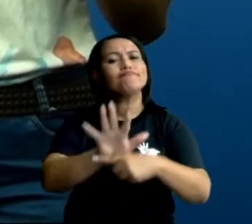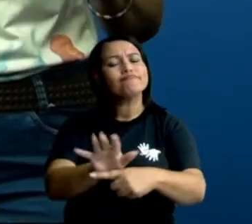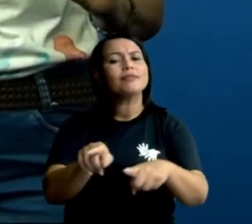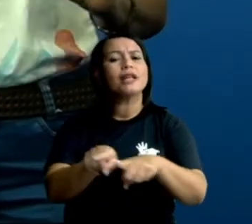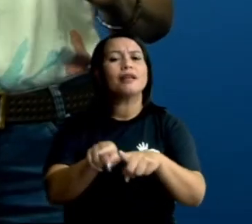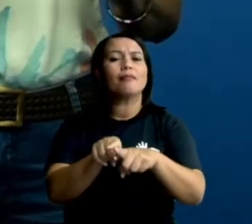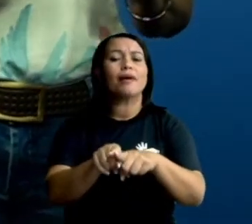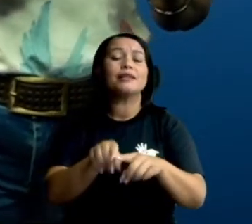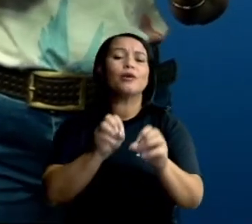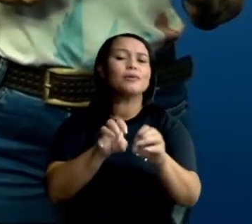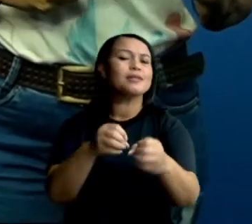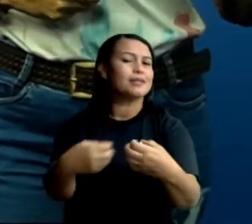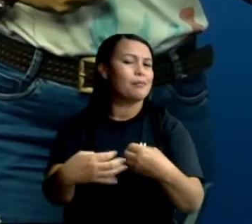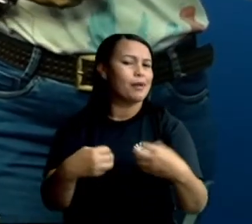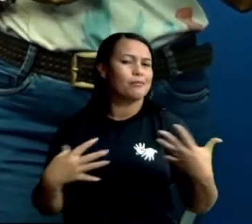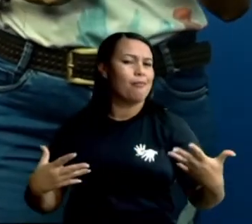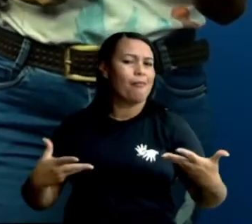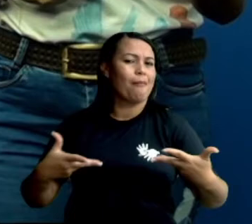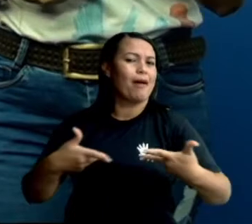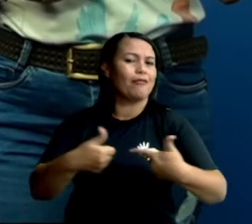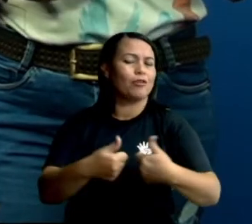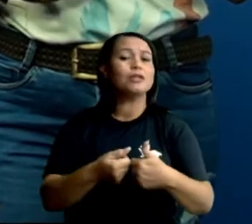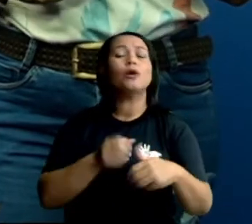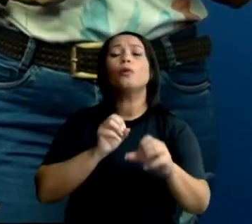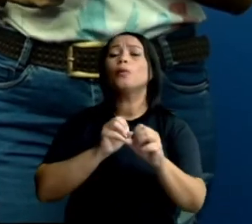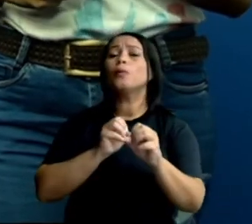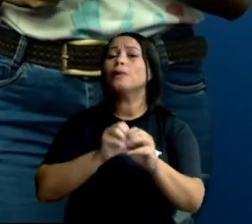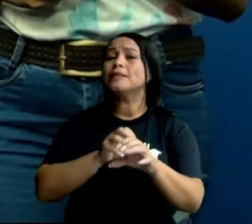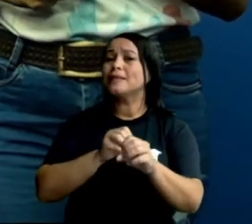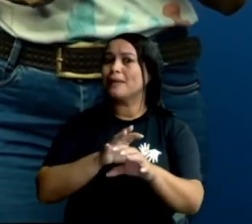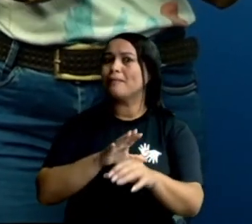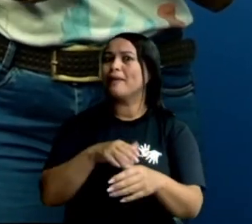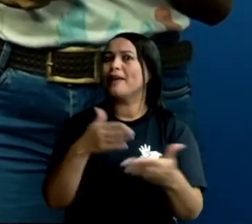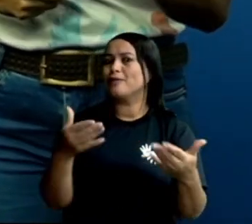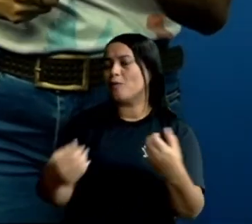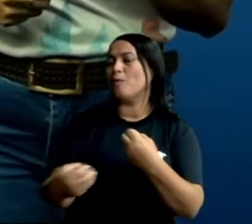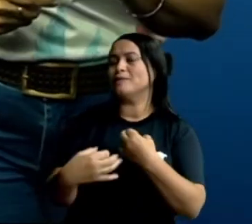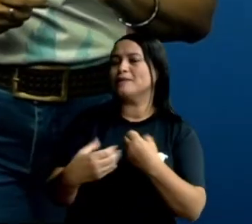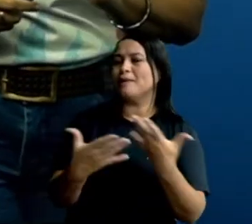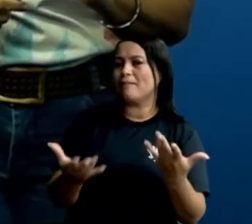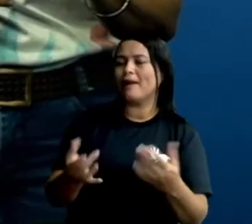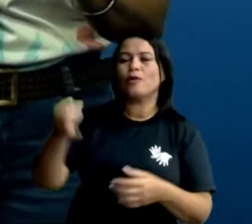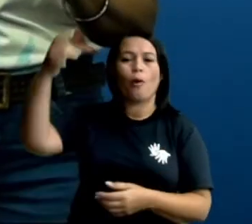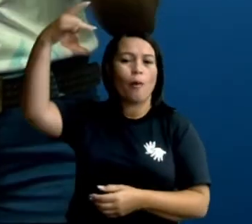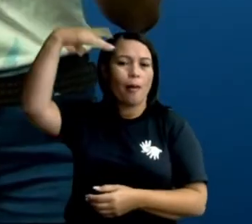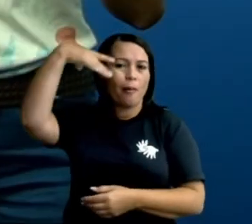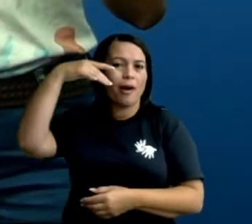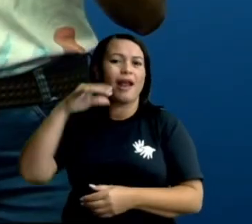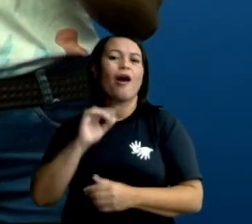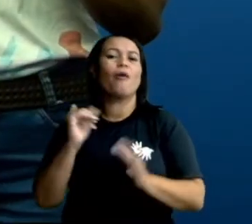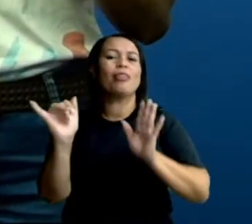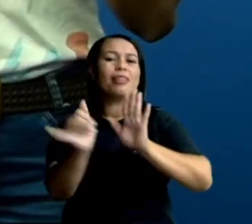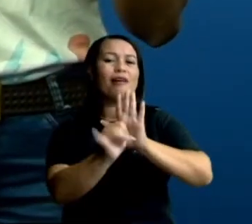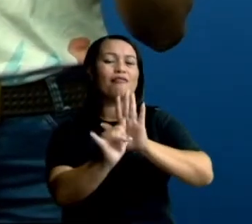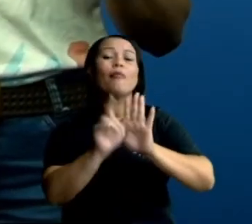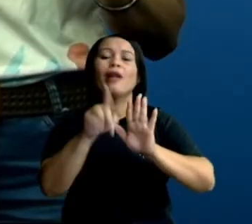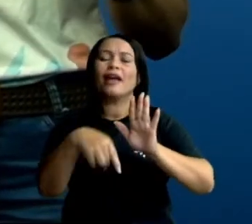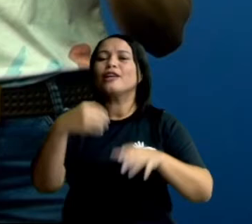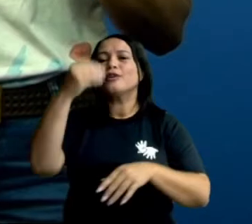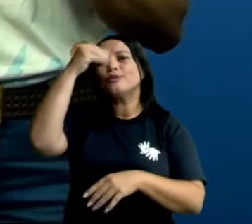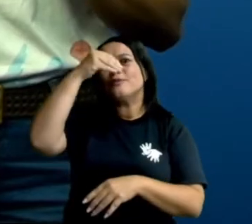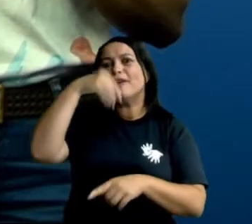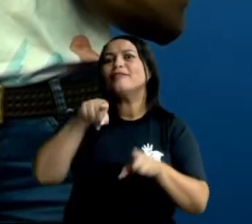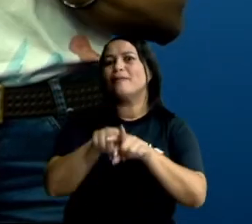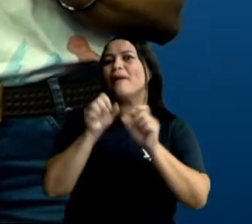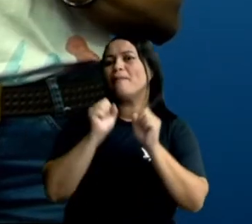são maravilhosos, tá? Então, o ensinamento dessa fábula, ou a moral dessa fábula é: os fracos também